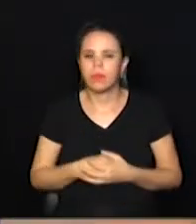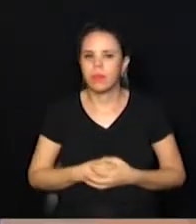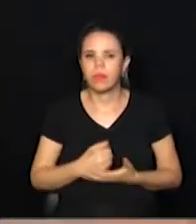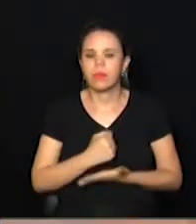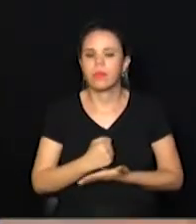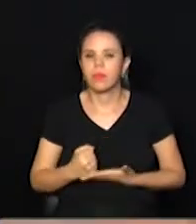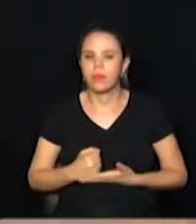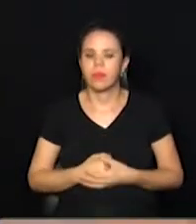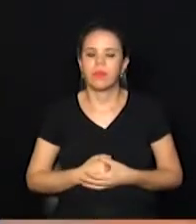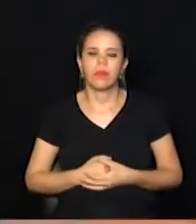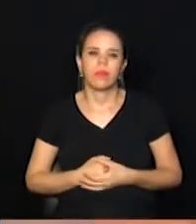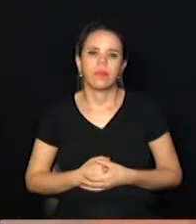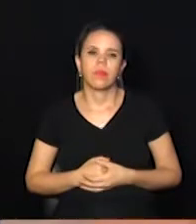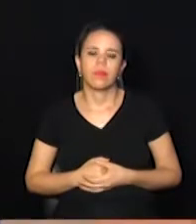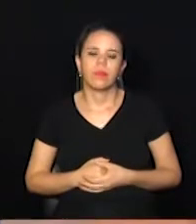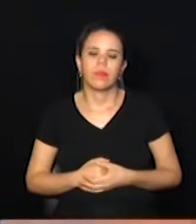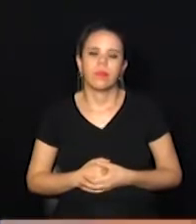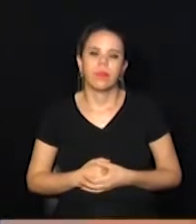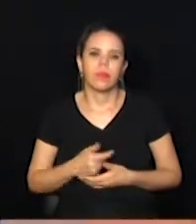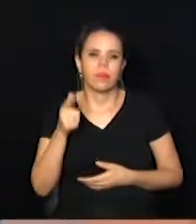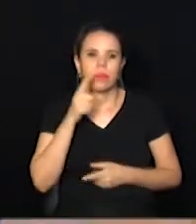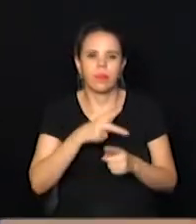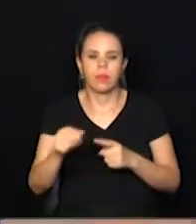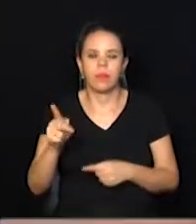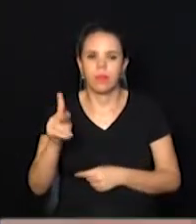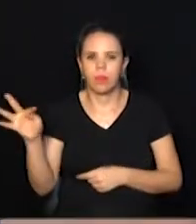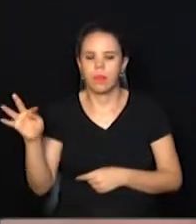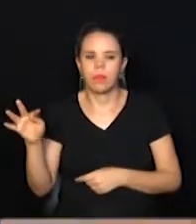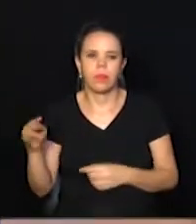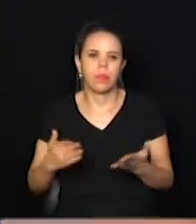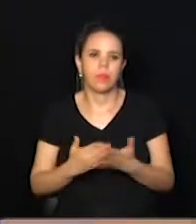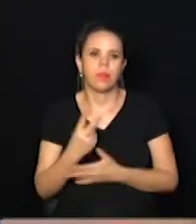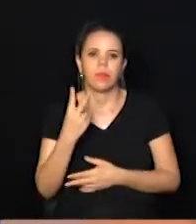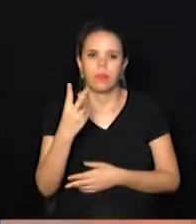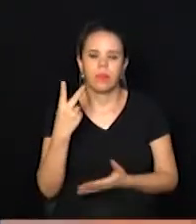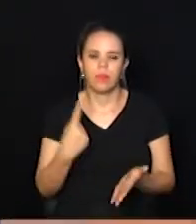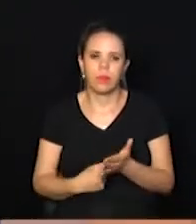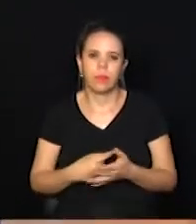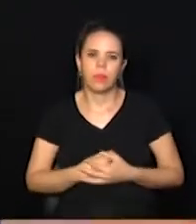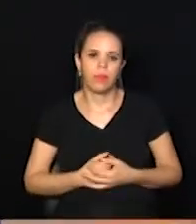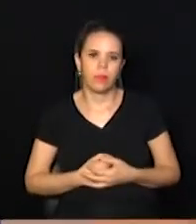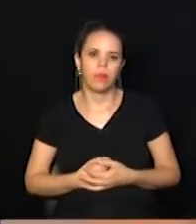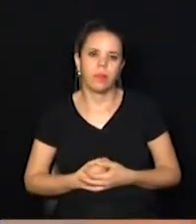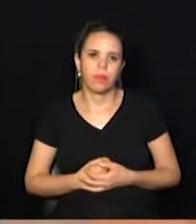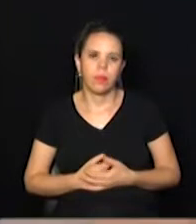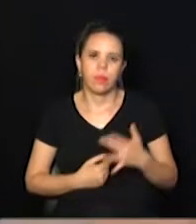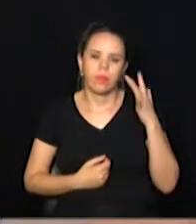contratos. E quando ganha o governo, a gente tinha 2 compromissos ali, que acho que é isso que é o sentido de